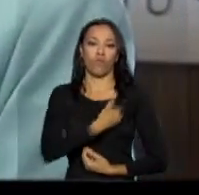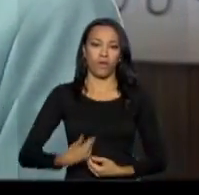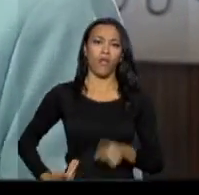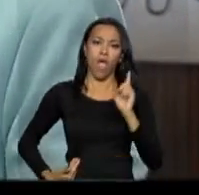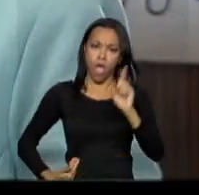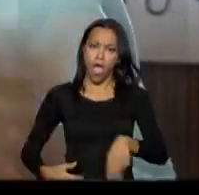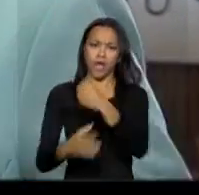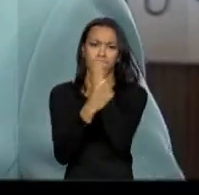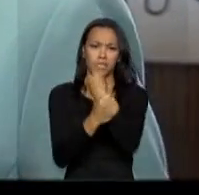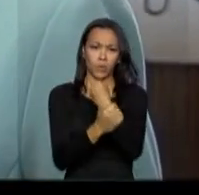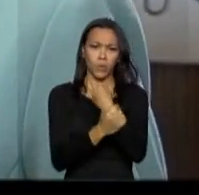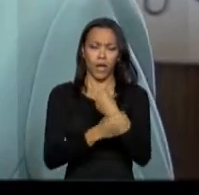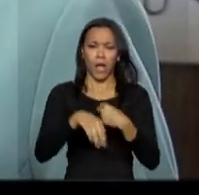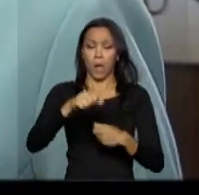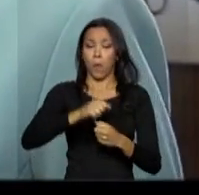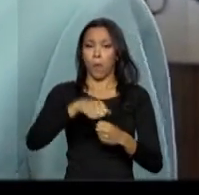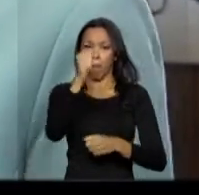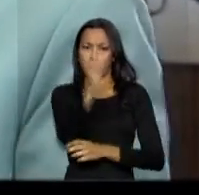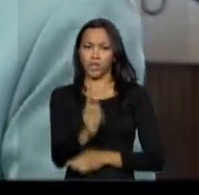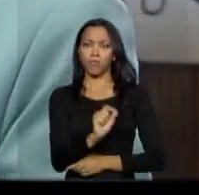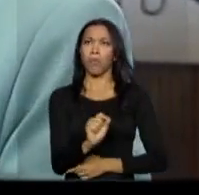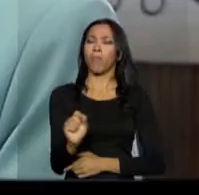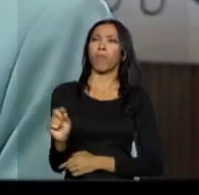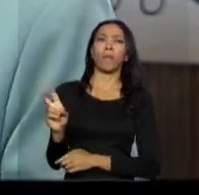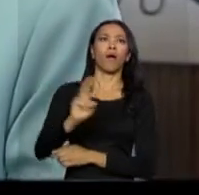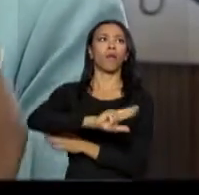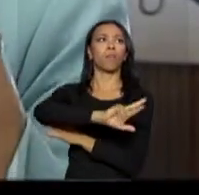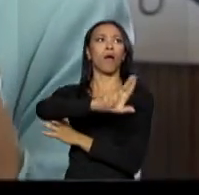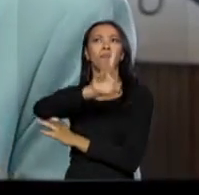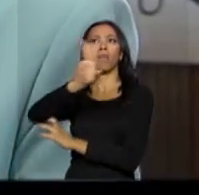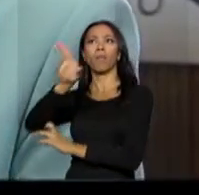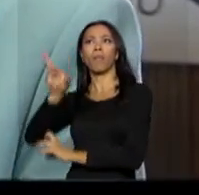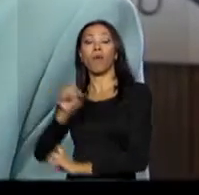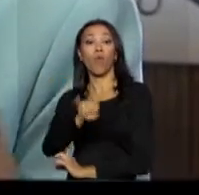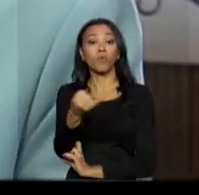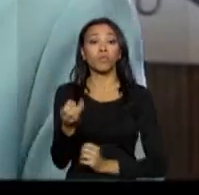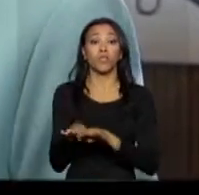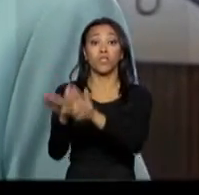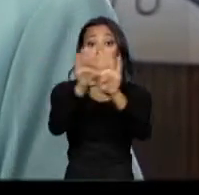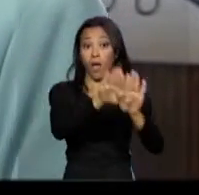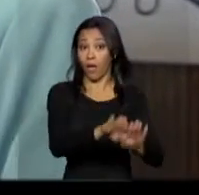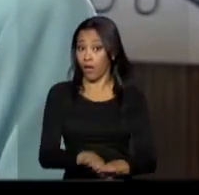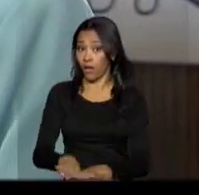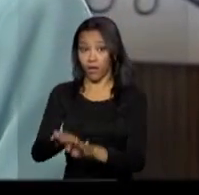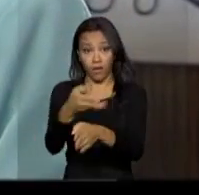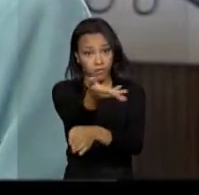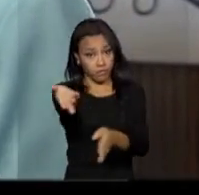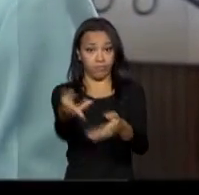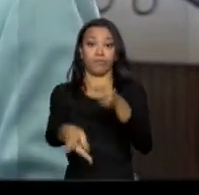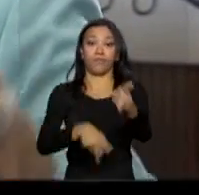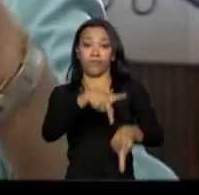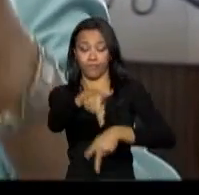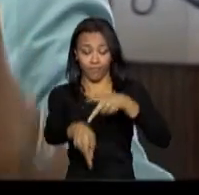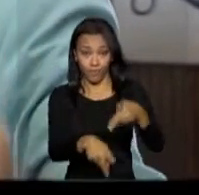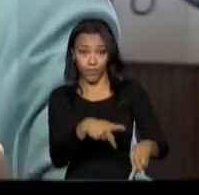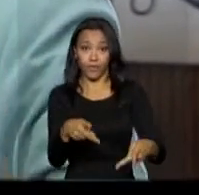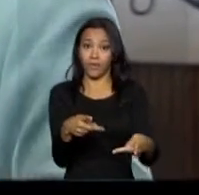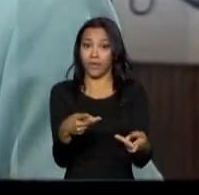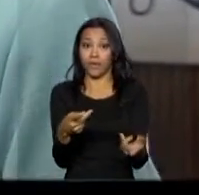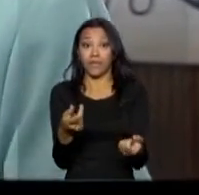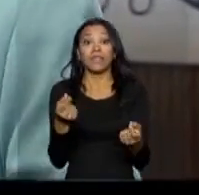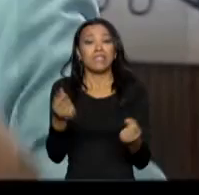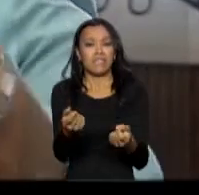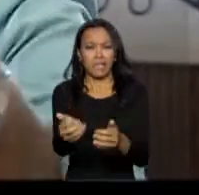neste país de grande diversidade, oportunidades iguais para a nossa população, sem